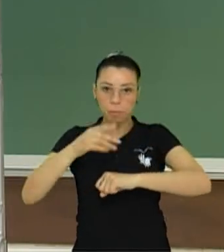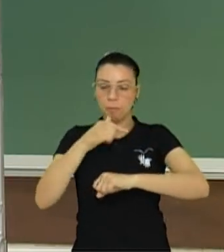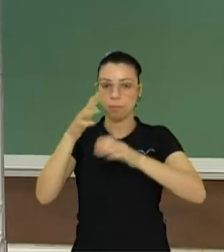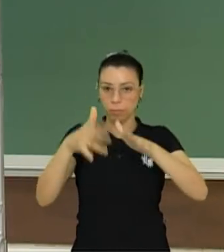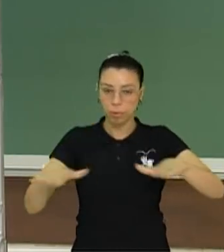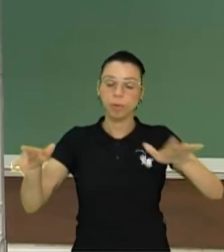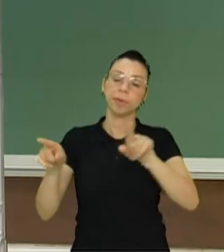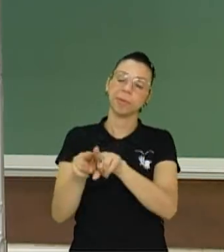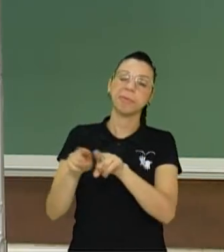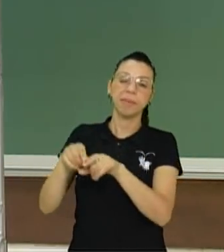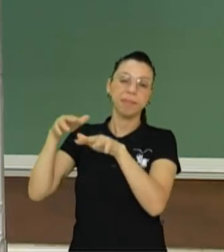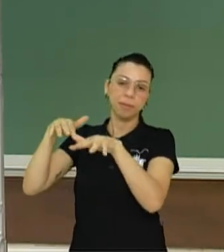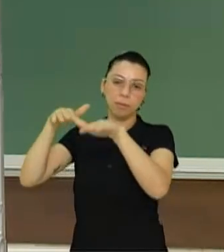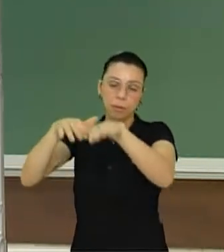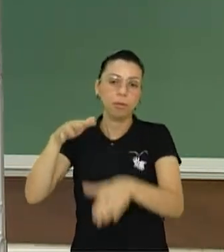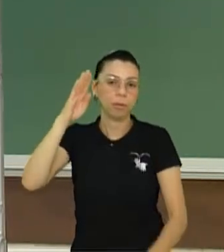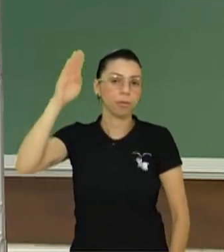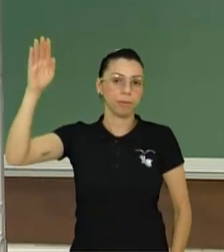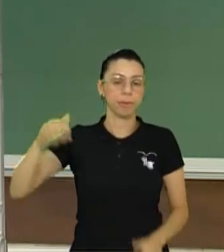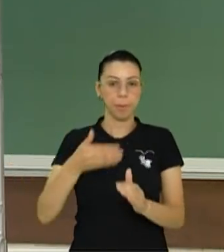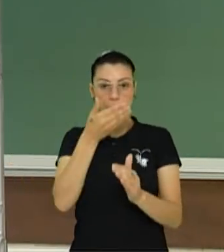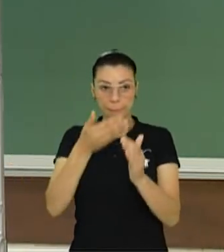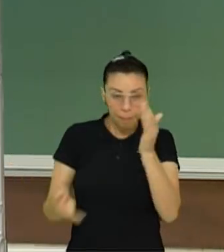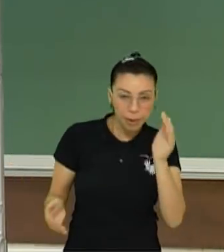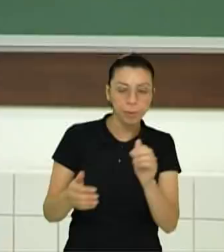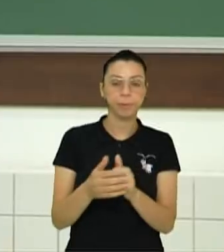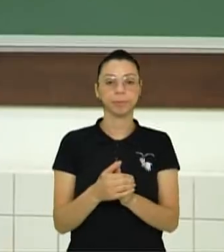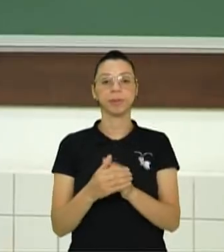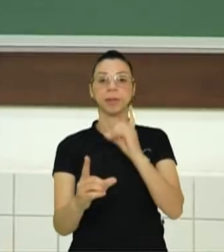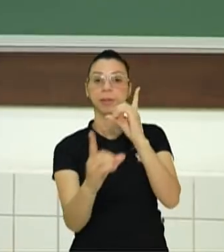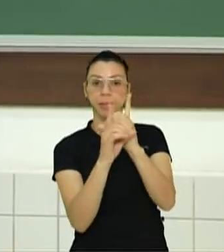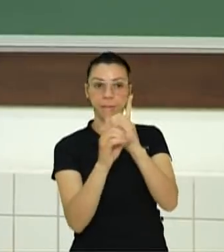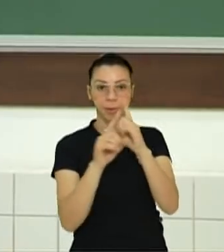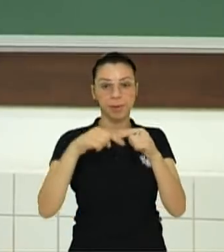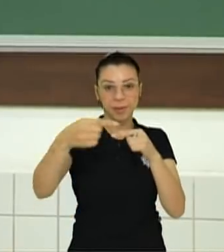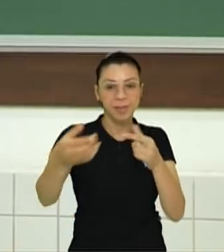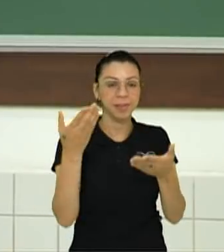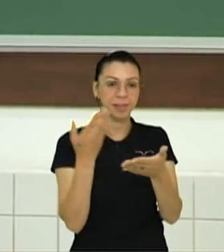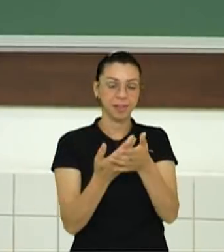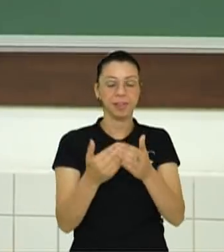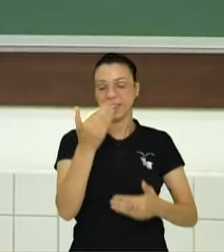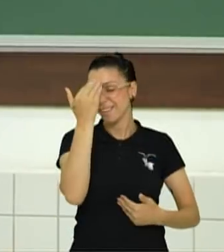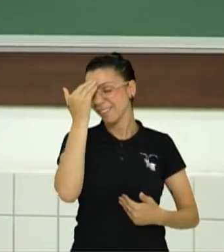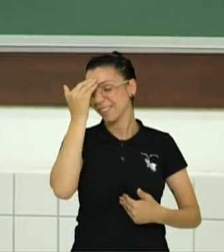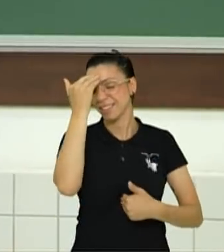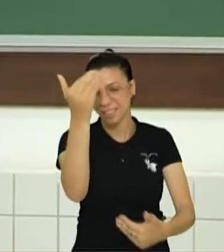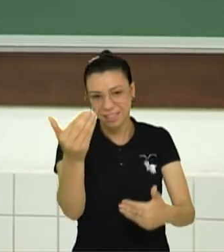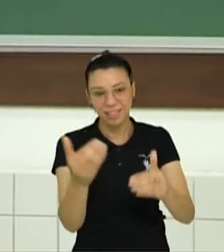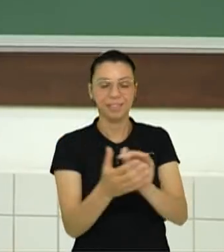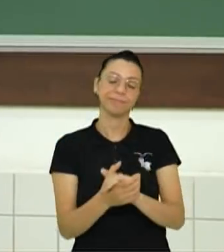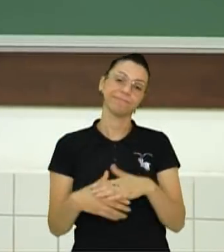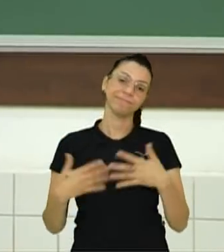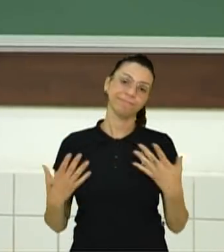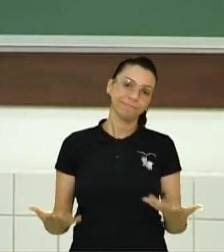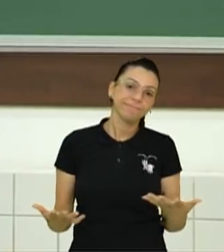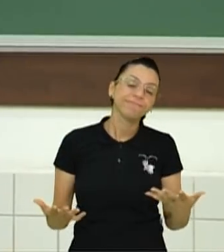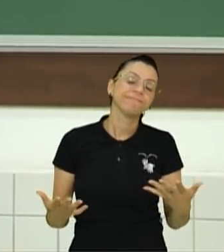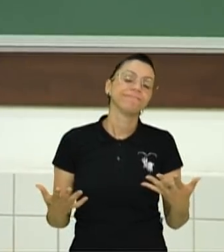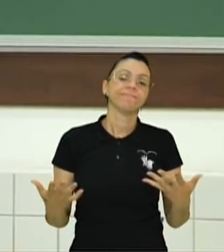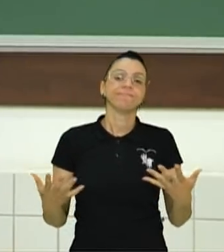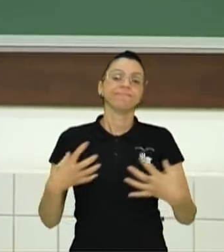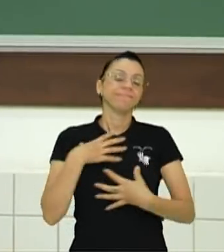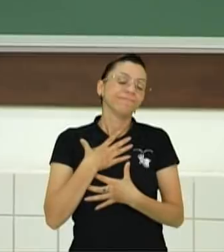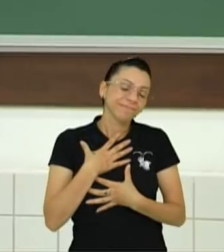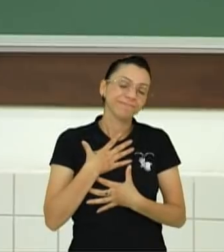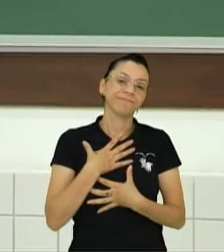exército. Poxa, vai ter umas aulas, não percam. Se encontramos lá, só agradecimentos. Poxa vida, sem